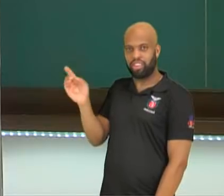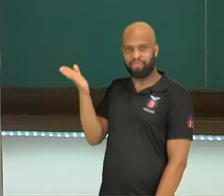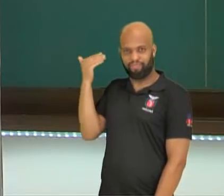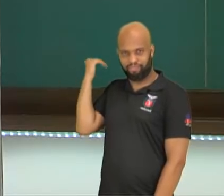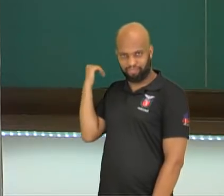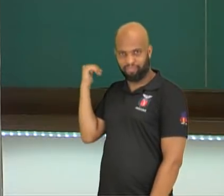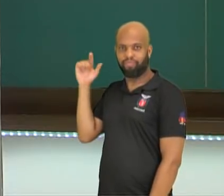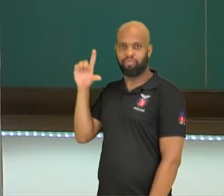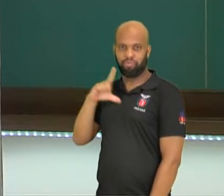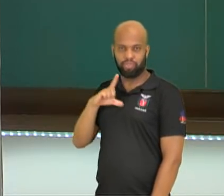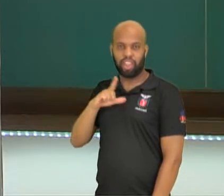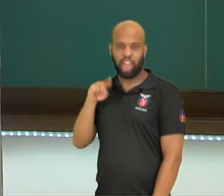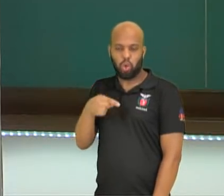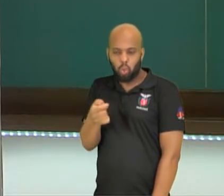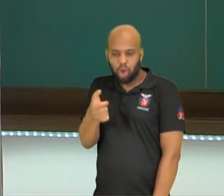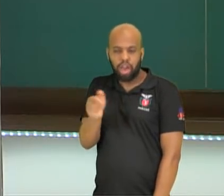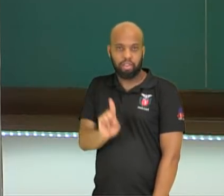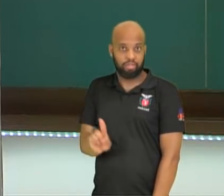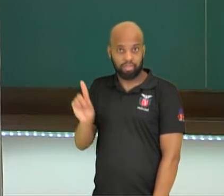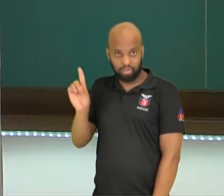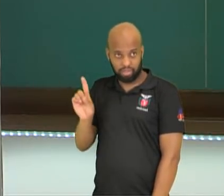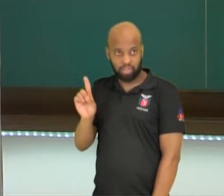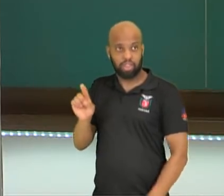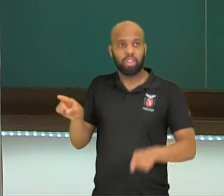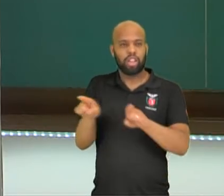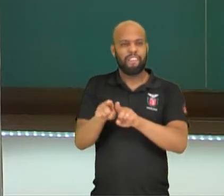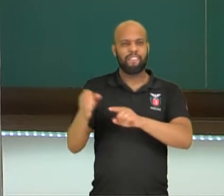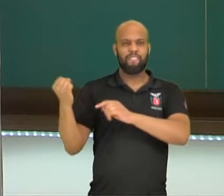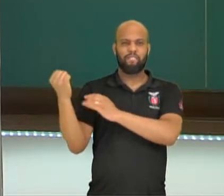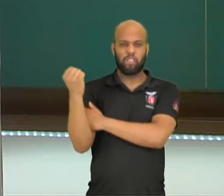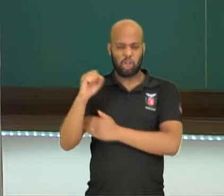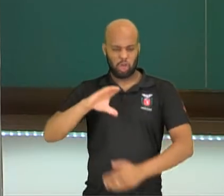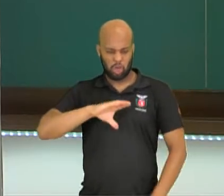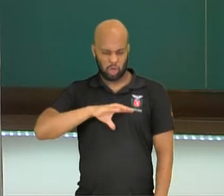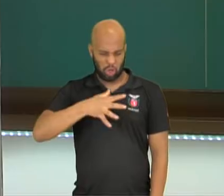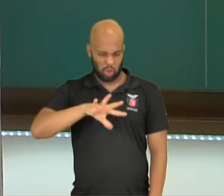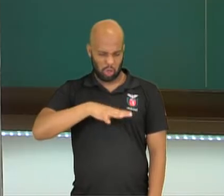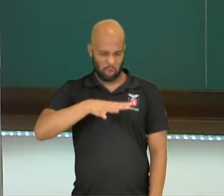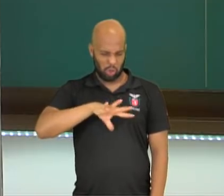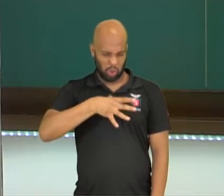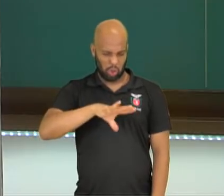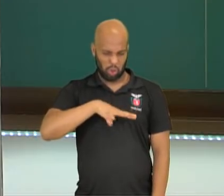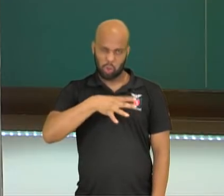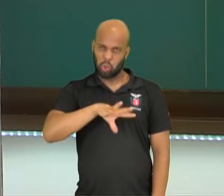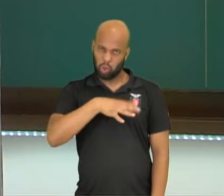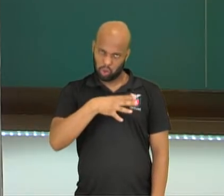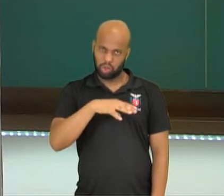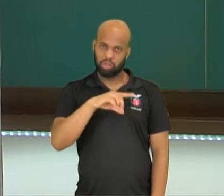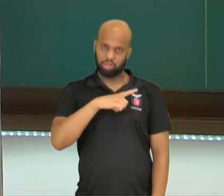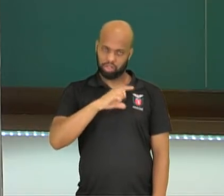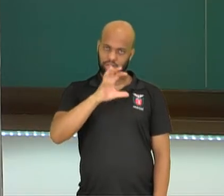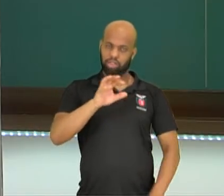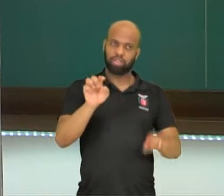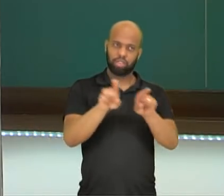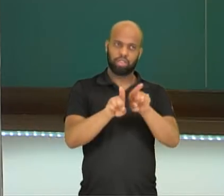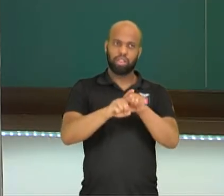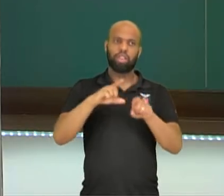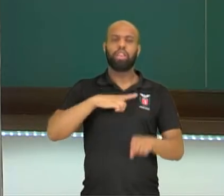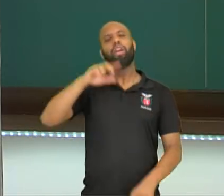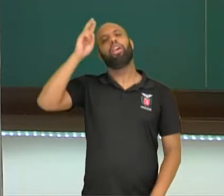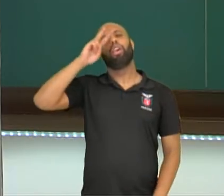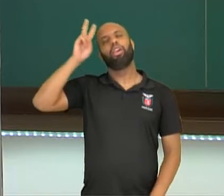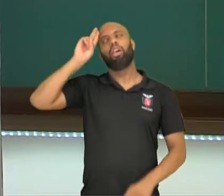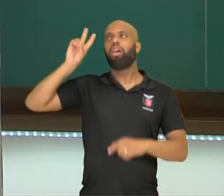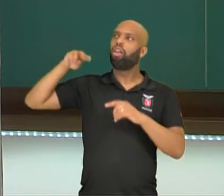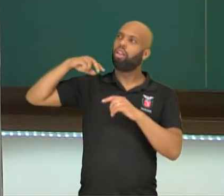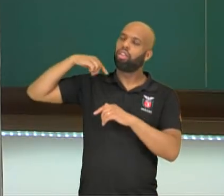uma terrena, portanto semideus, e que ele era muito corajoso. né? Aí tem toda uma história